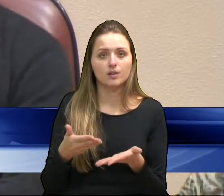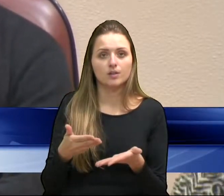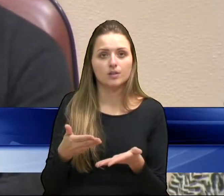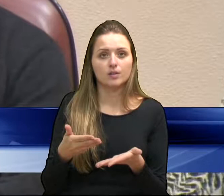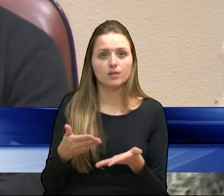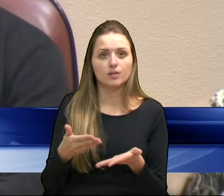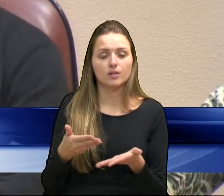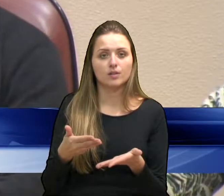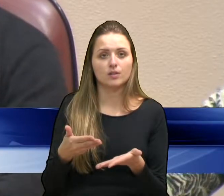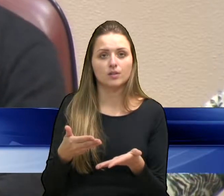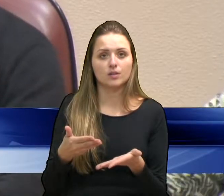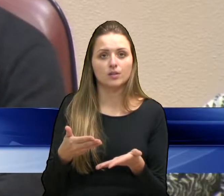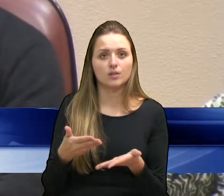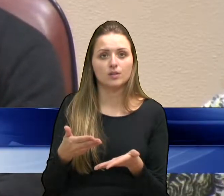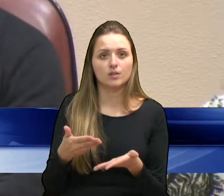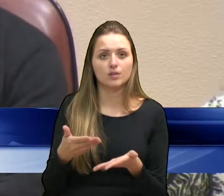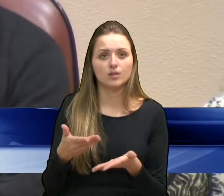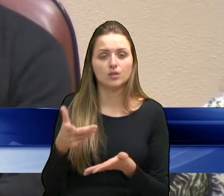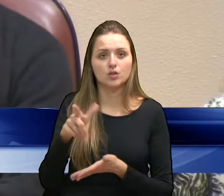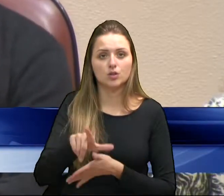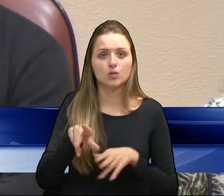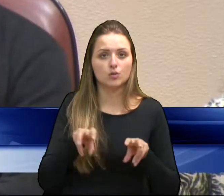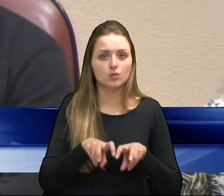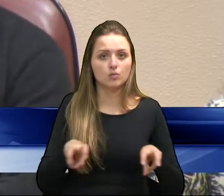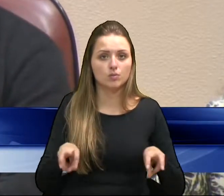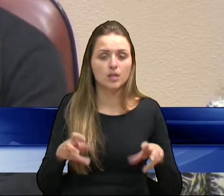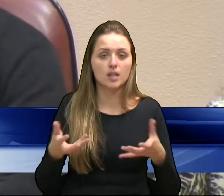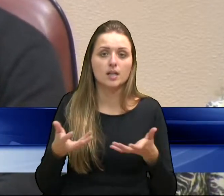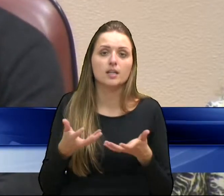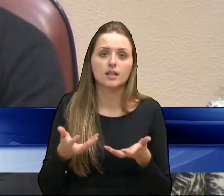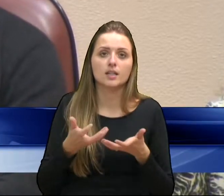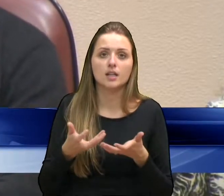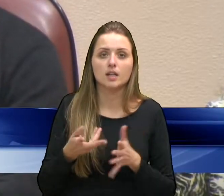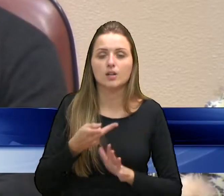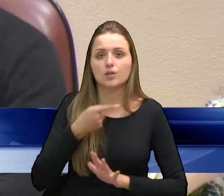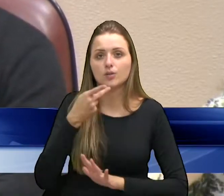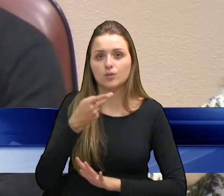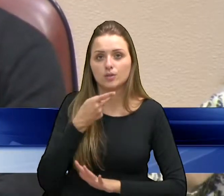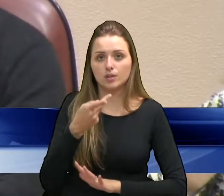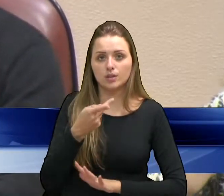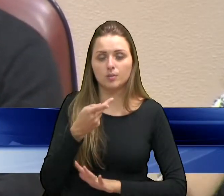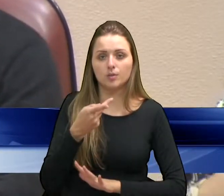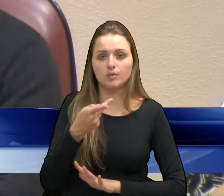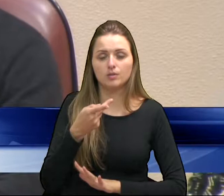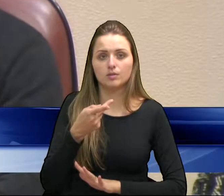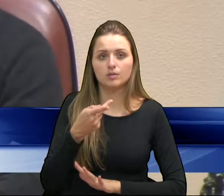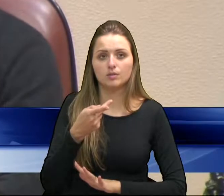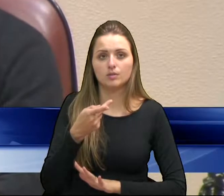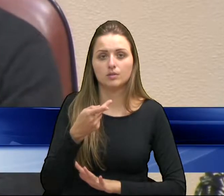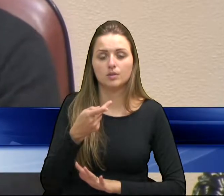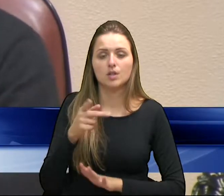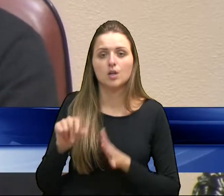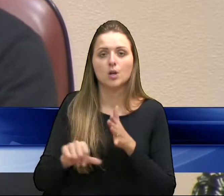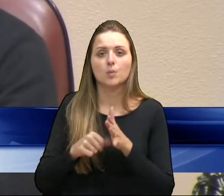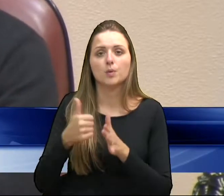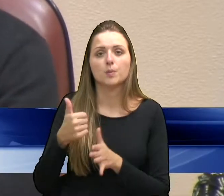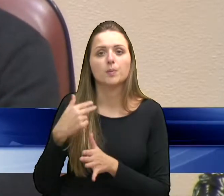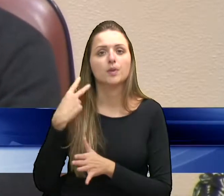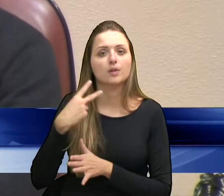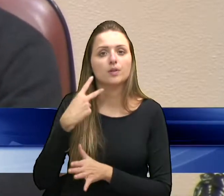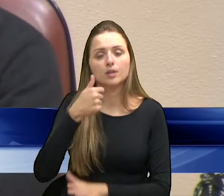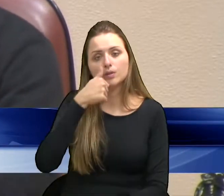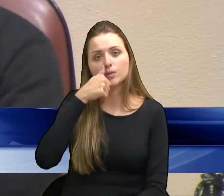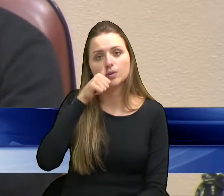vamos passar para os componentes da mesa que queiram fazer suas considerações finais. Primeira vereadora